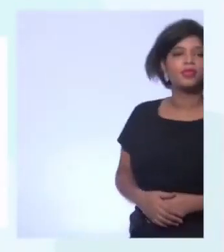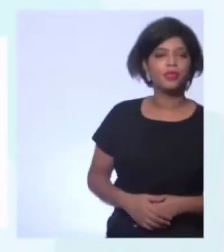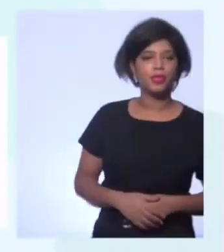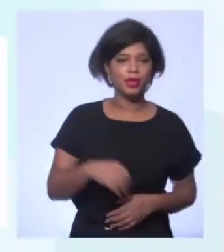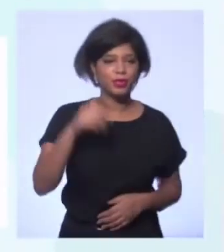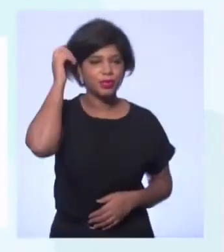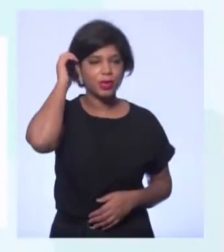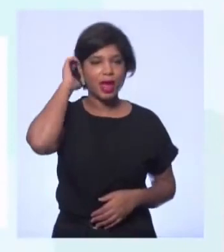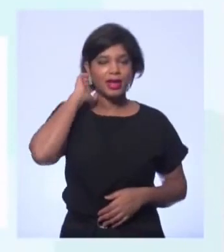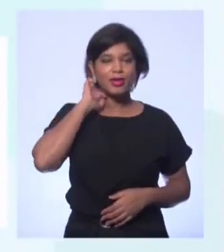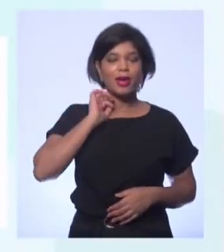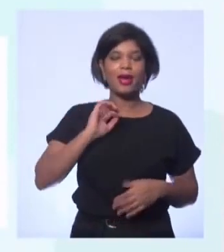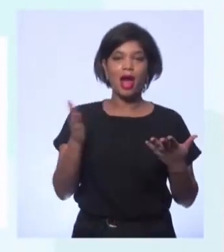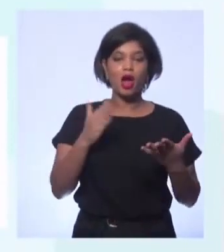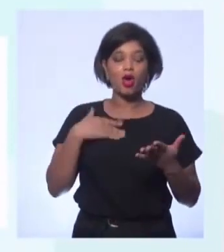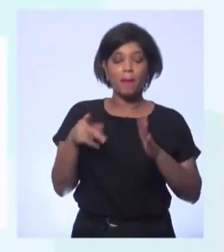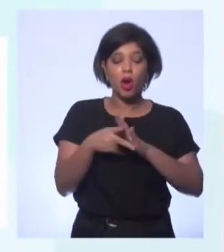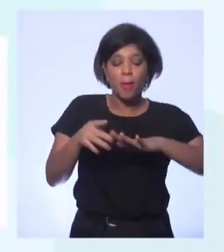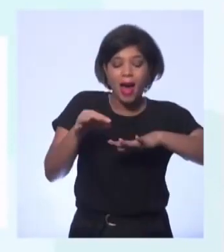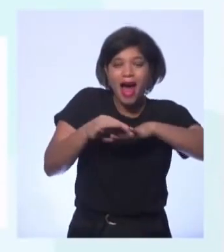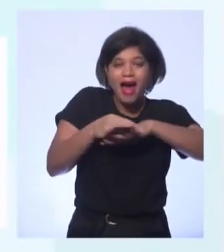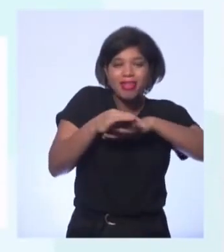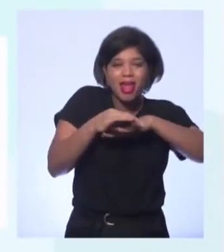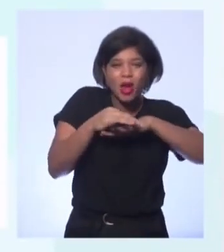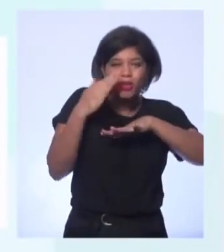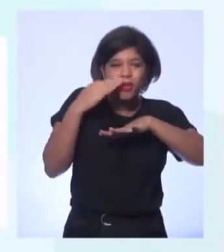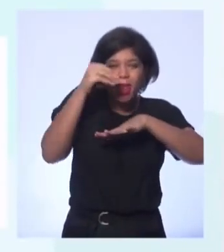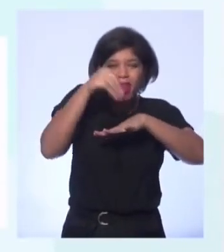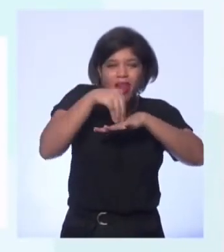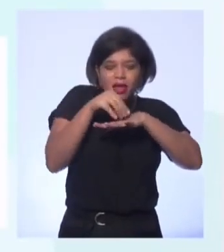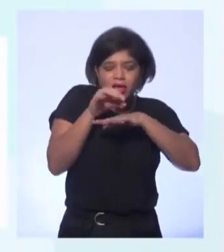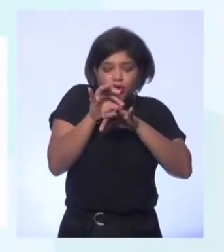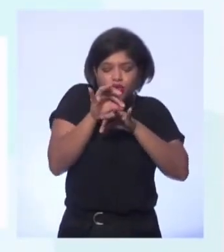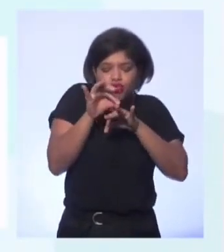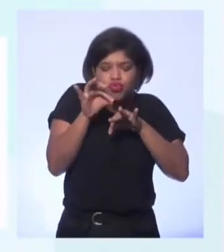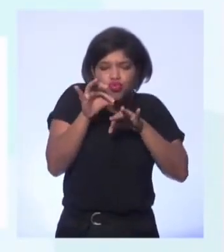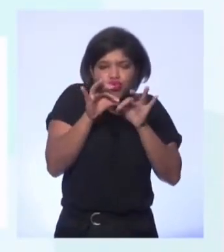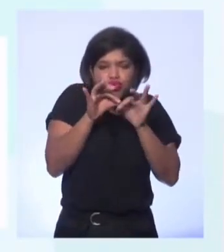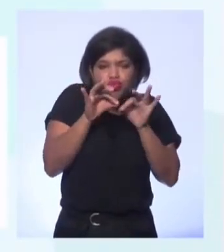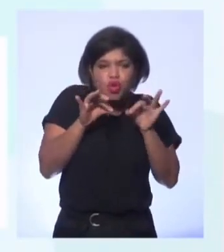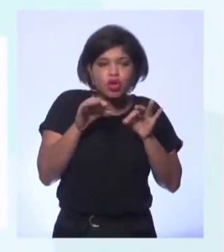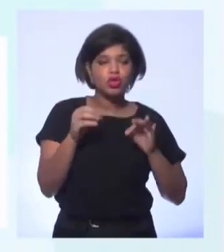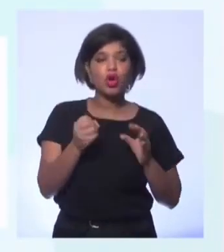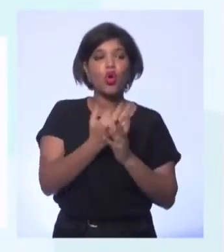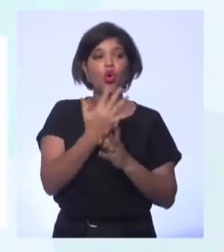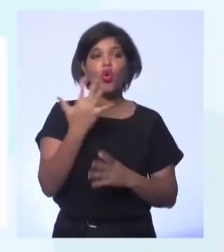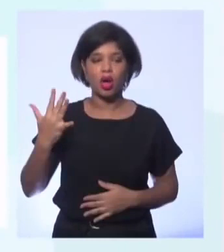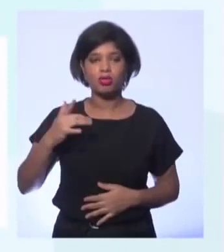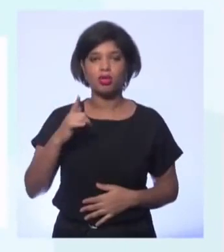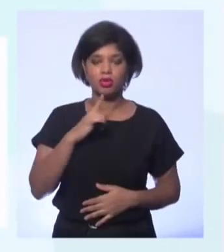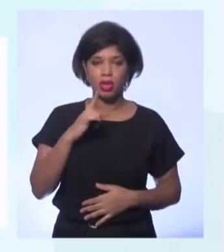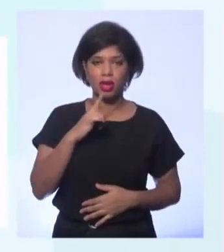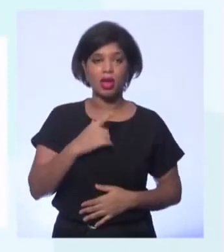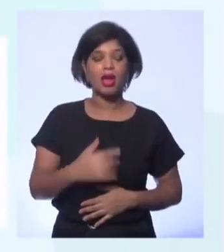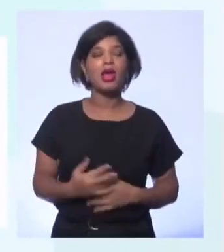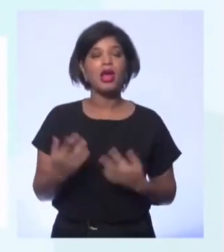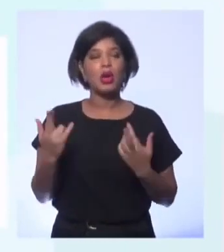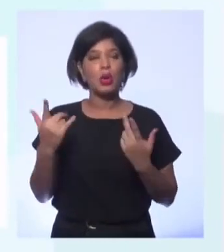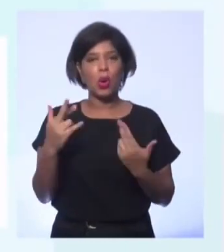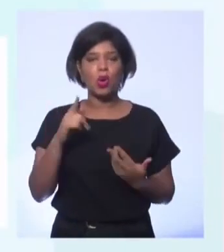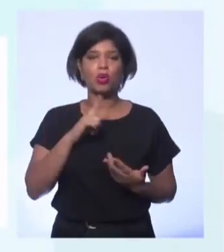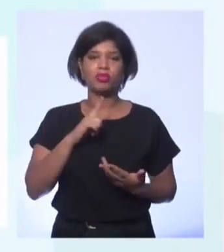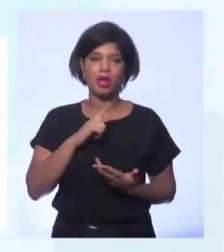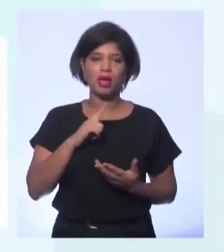você precisa em milímetros. Diâmetro interno. Ó, se você olhar o nosso desenho do anel, quando ele está falando em diâmetro interno, é o quê? Você